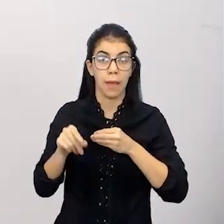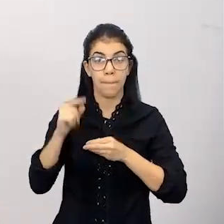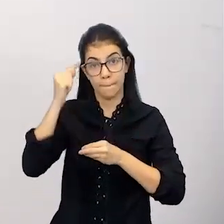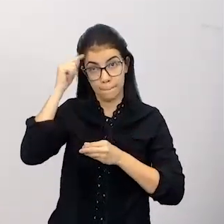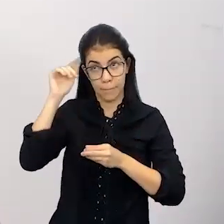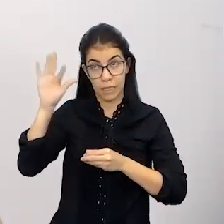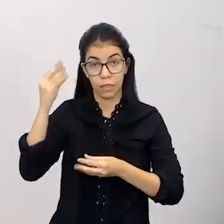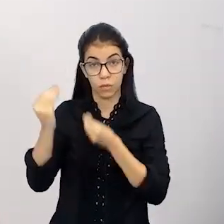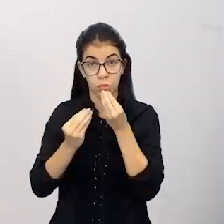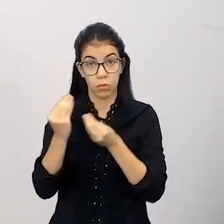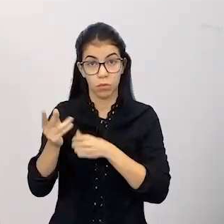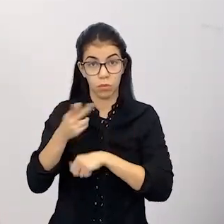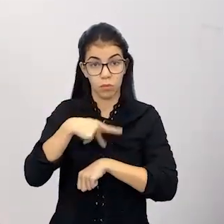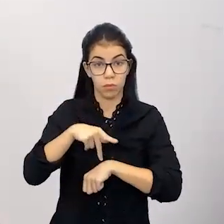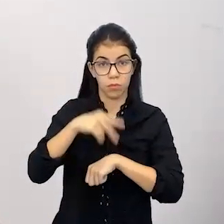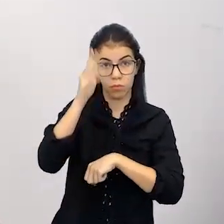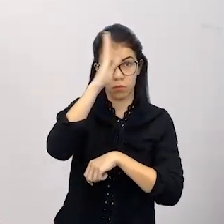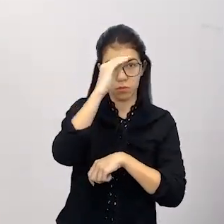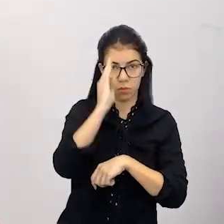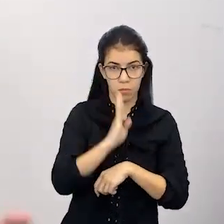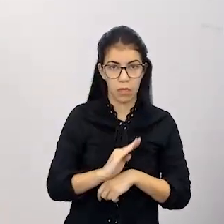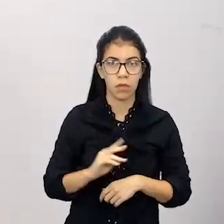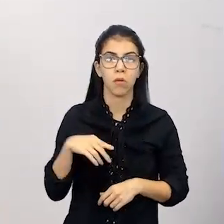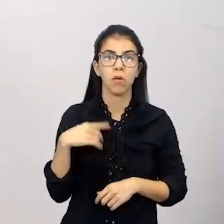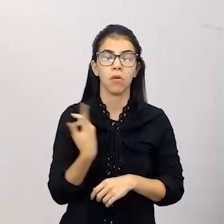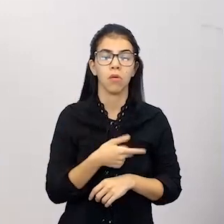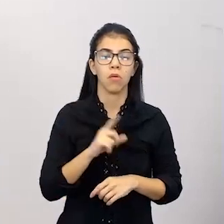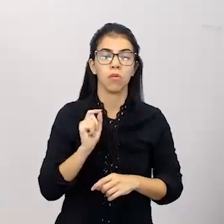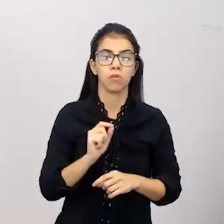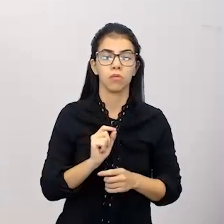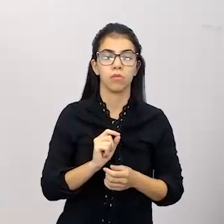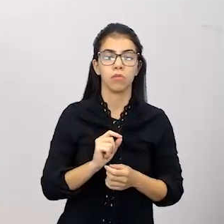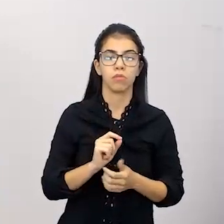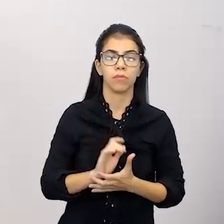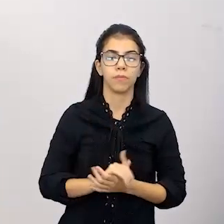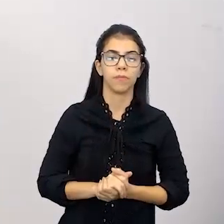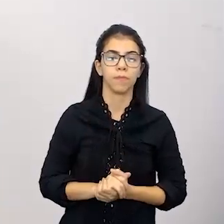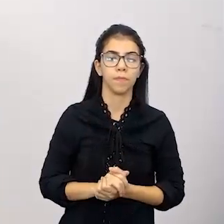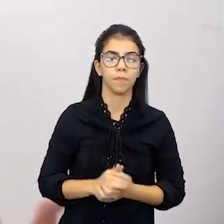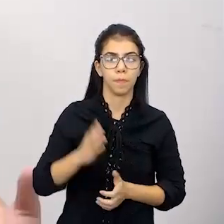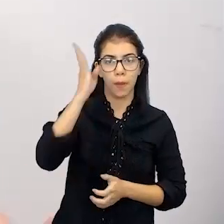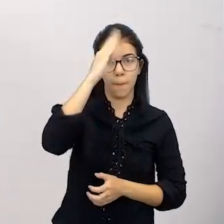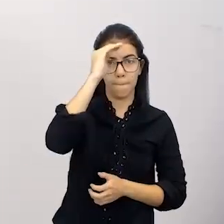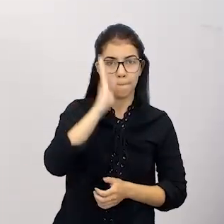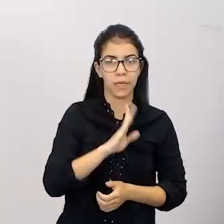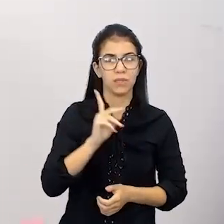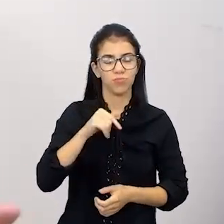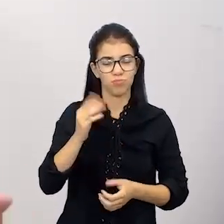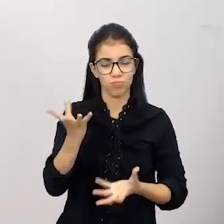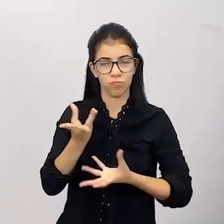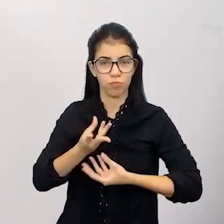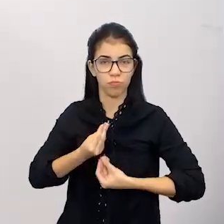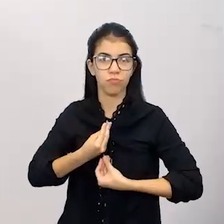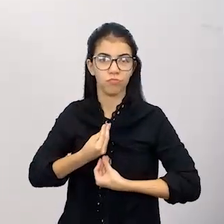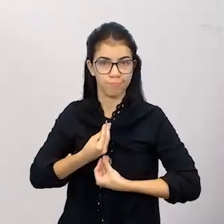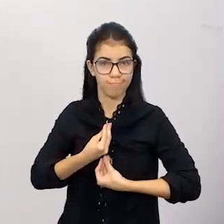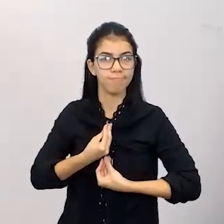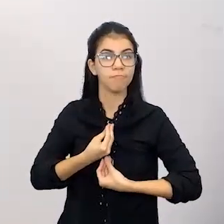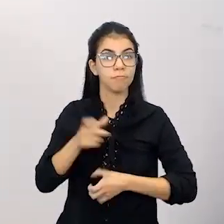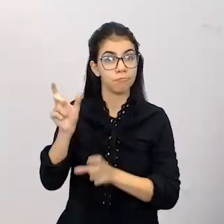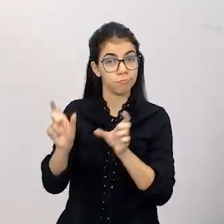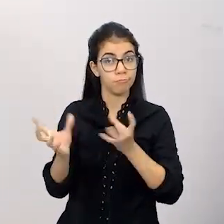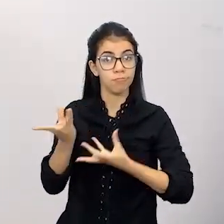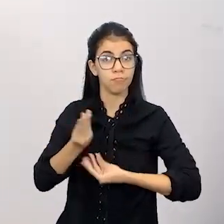o nosso país é, e que lindo é quando a gente vê que o nosso país ele já é acolhedor, assim, né? Essa receptividade, mas